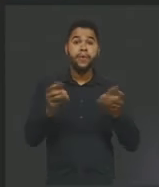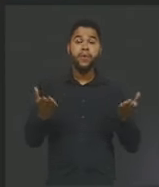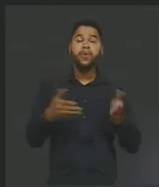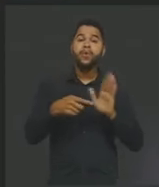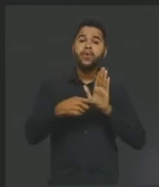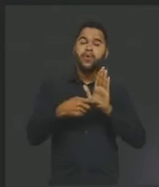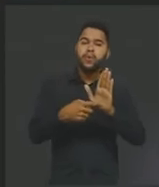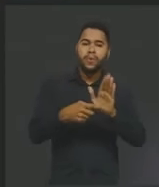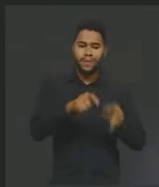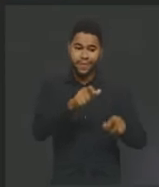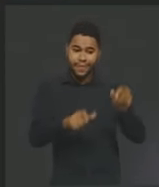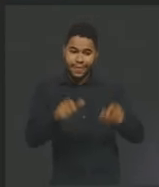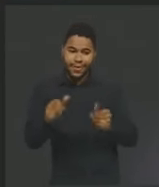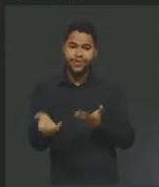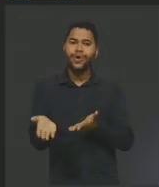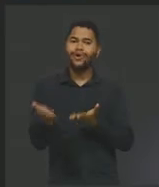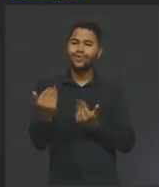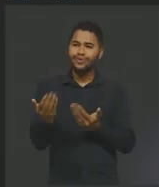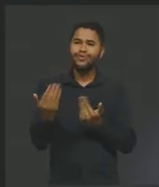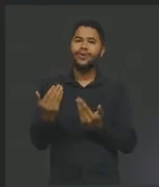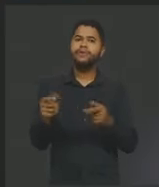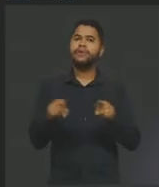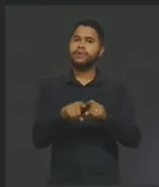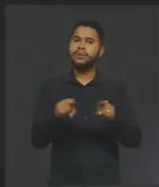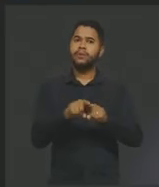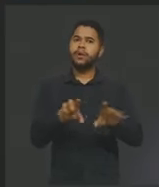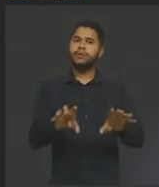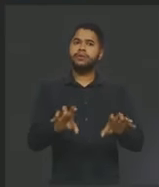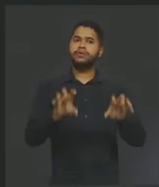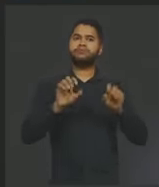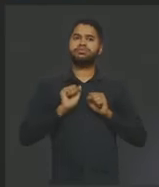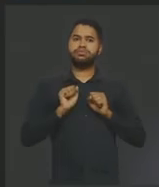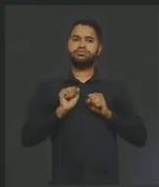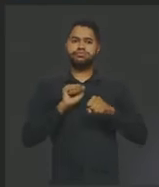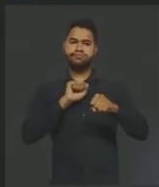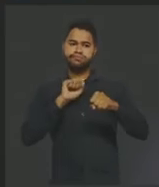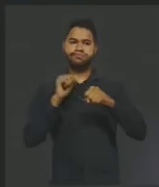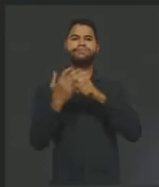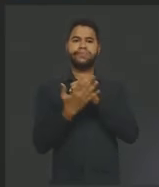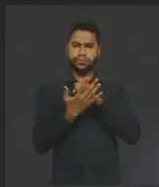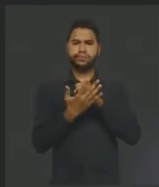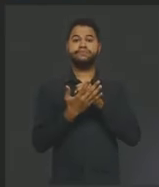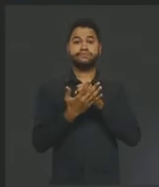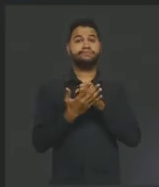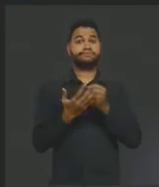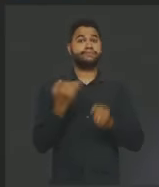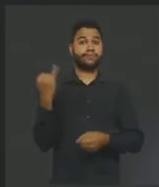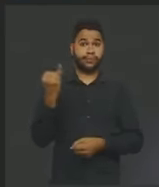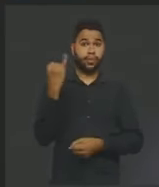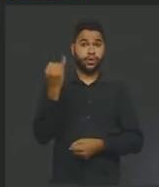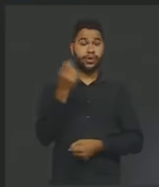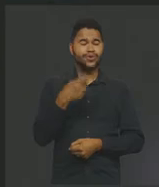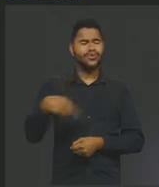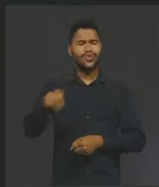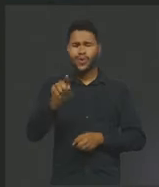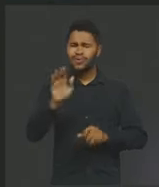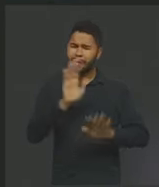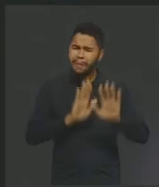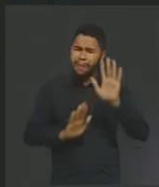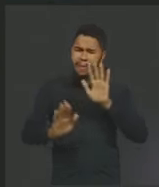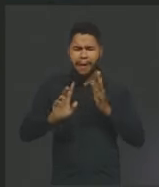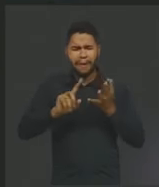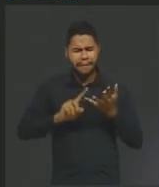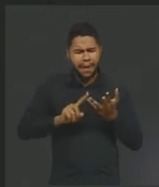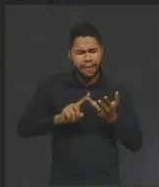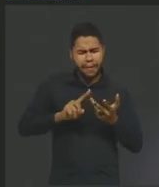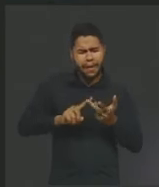que as pessoas jovens estão cada vez mais contraindo esse vírus. Então, é importante a gente tomar todos os cuidados,